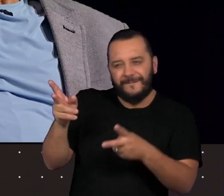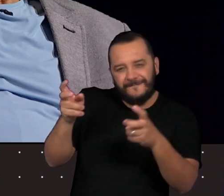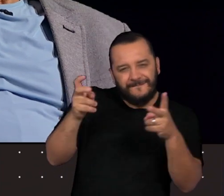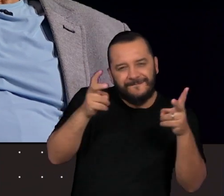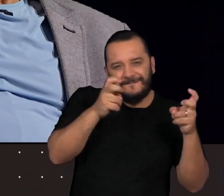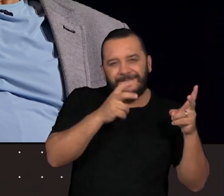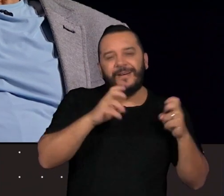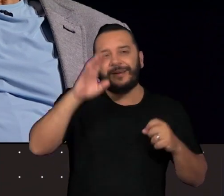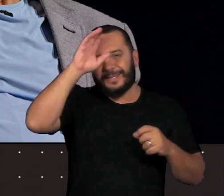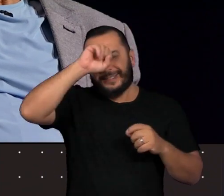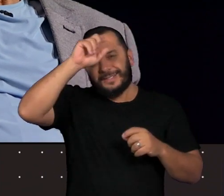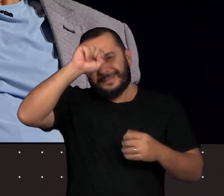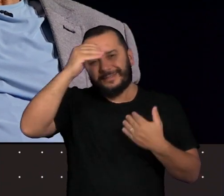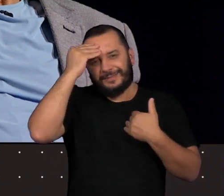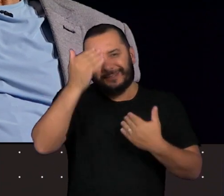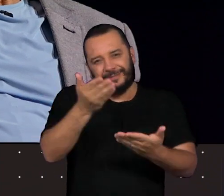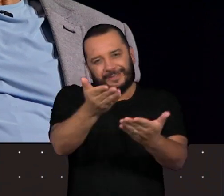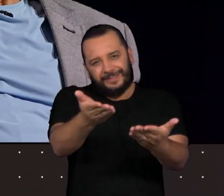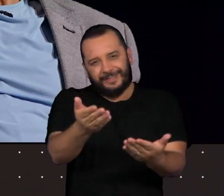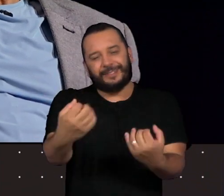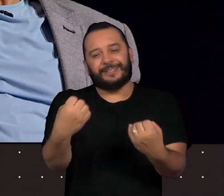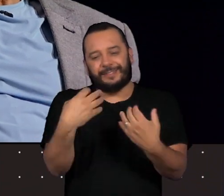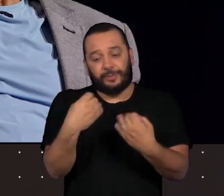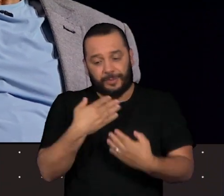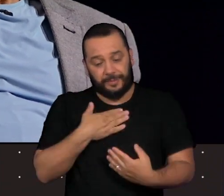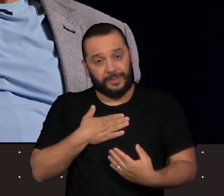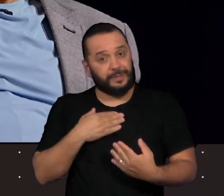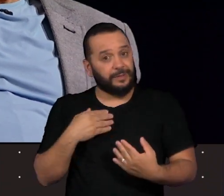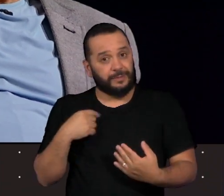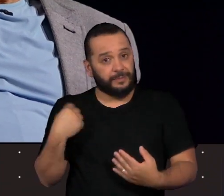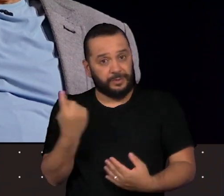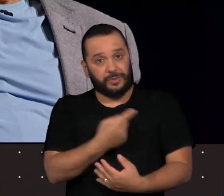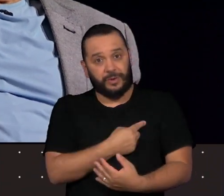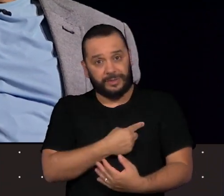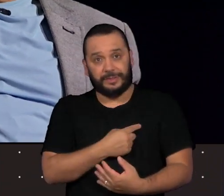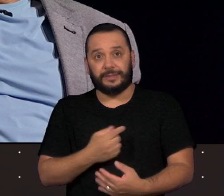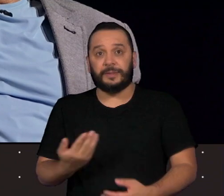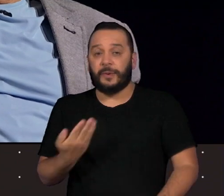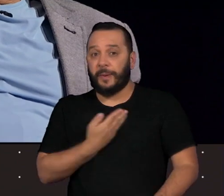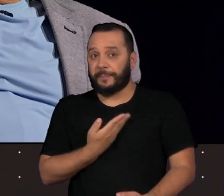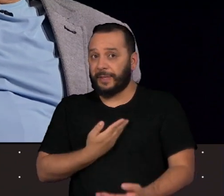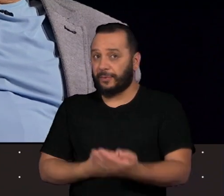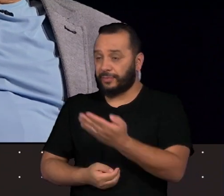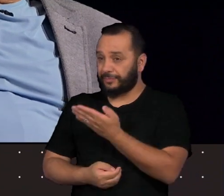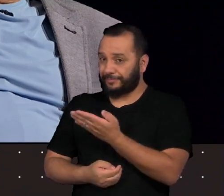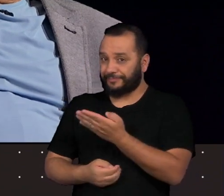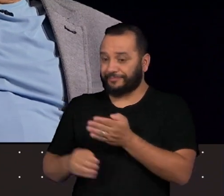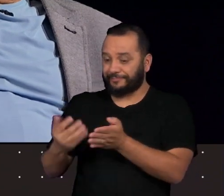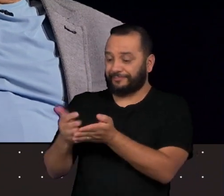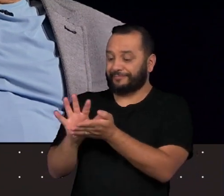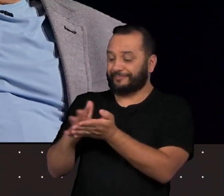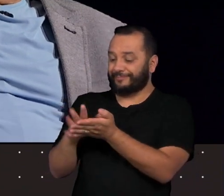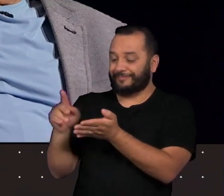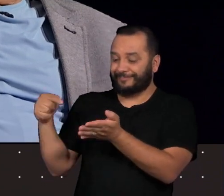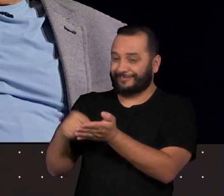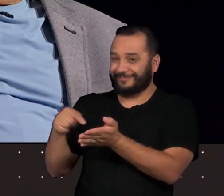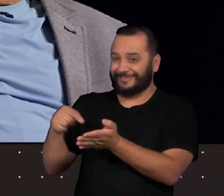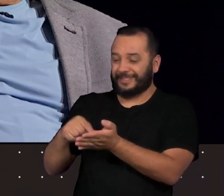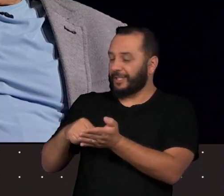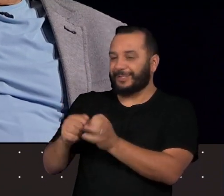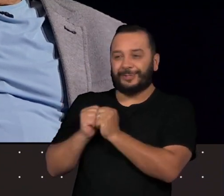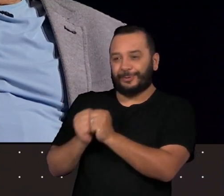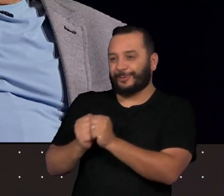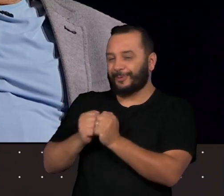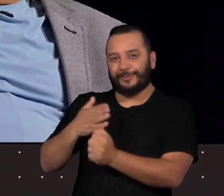por Trazer isso à tona para todos nós né e dizer que esse meu amiguinho aqui ele sempre me acompanha por onde eu vou e sempre quando eu